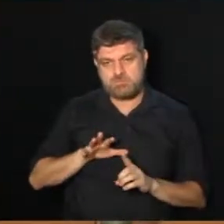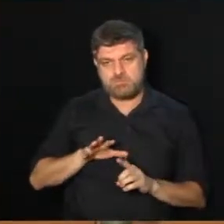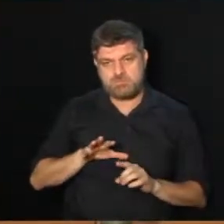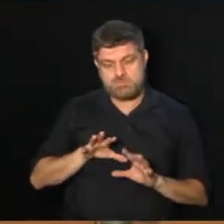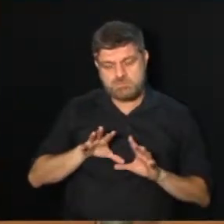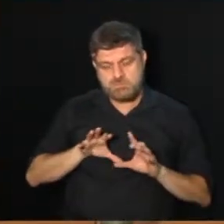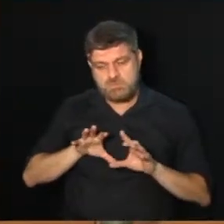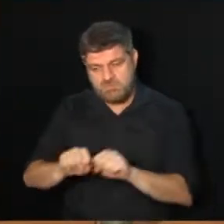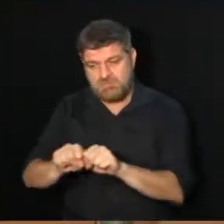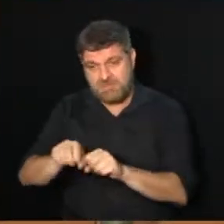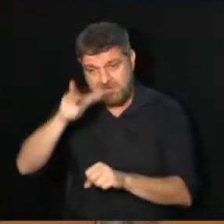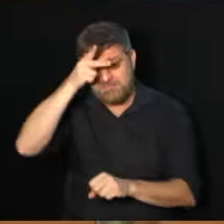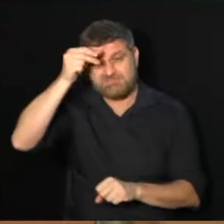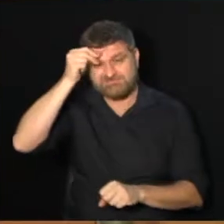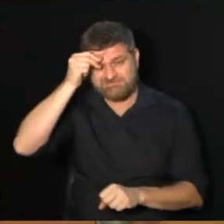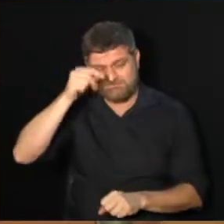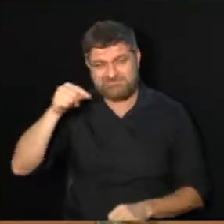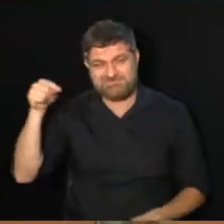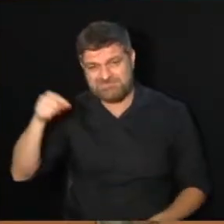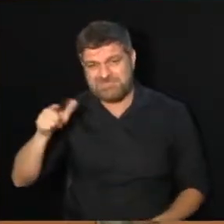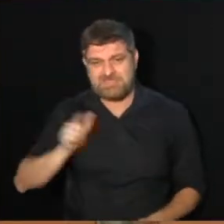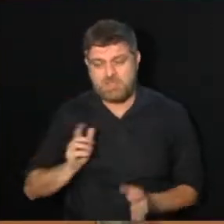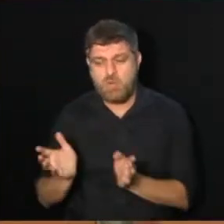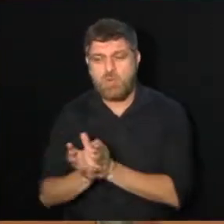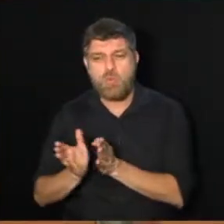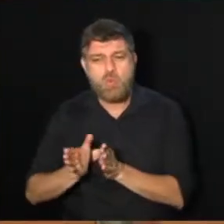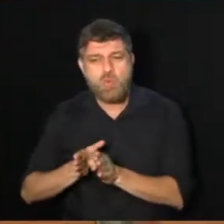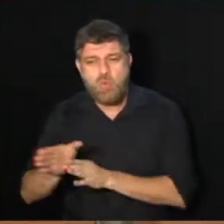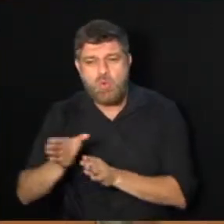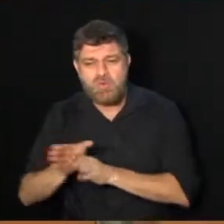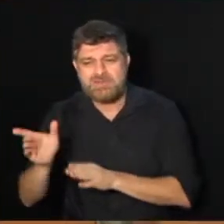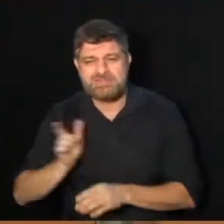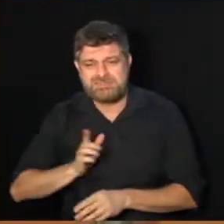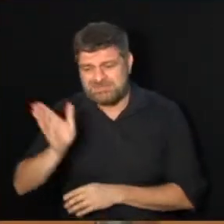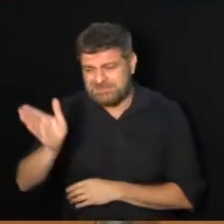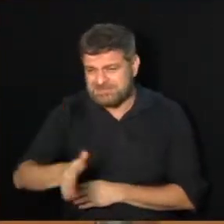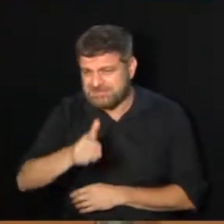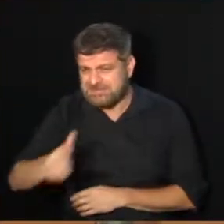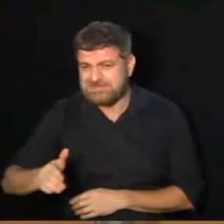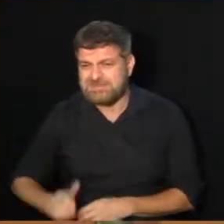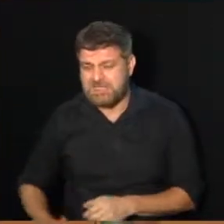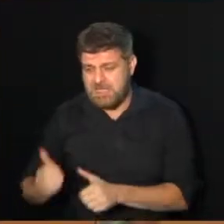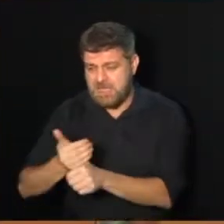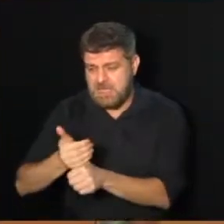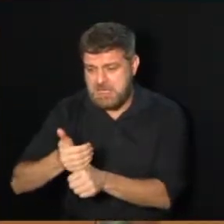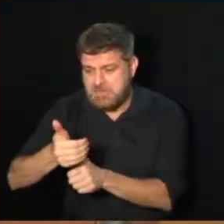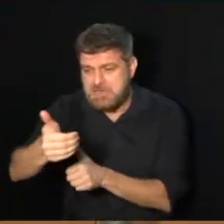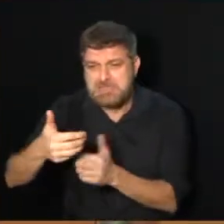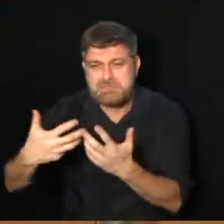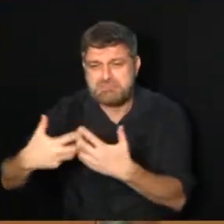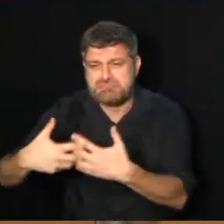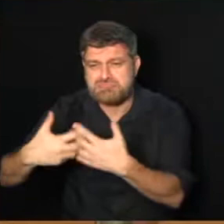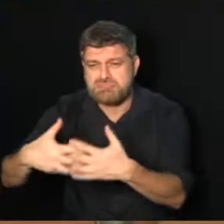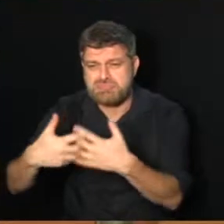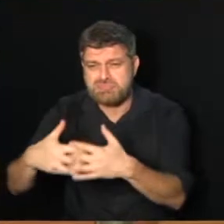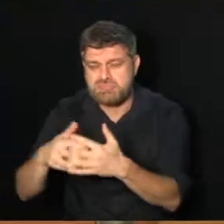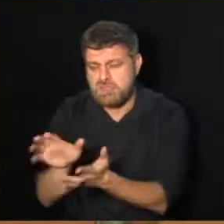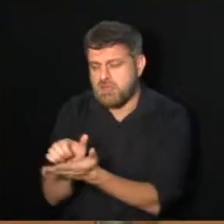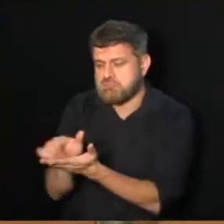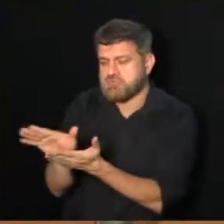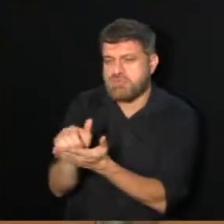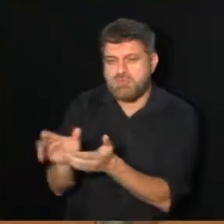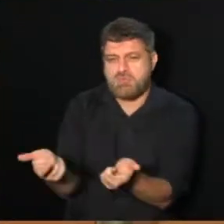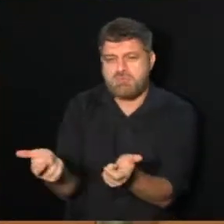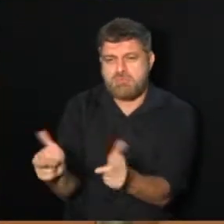do Executivo. O Conselho, inclusive com situações de desrespeito a mandatos que já estavam em vigor, com uma série